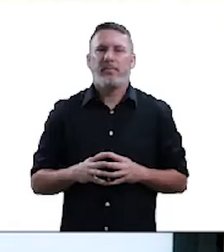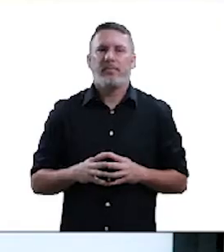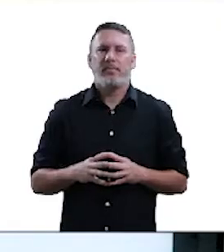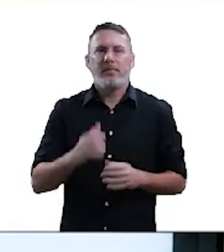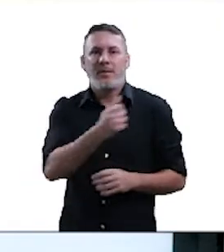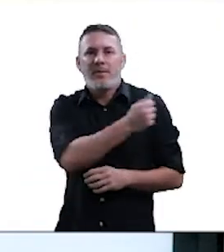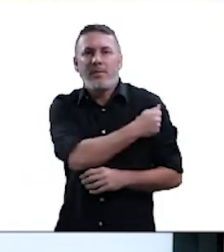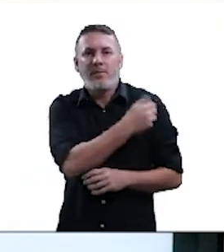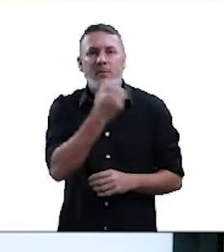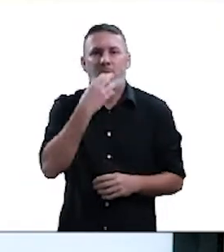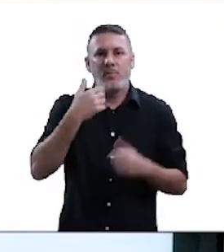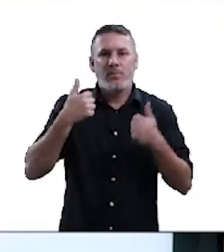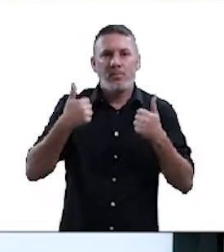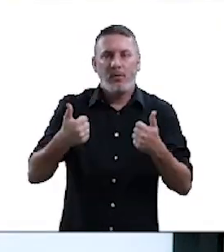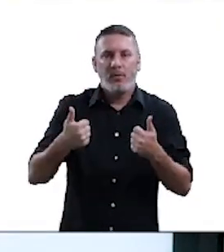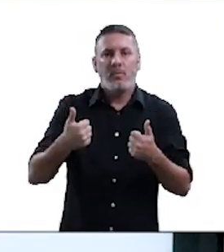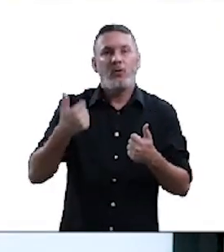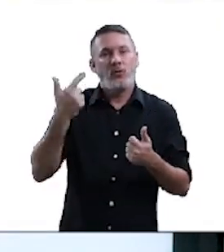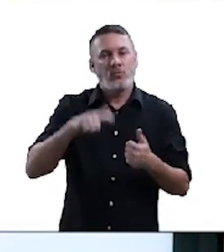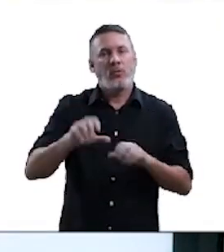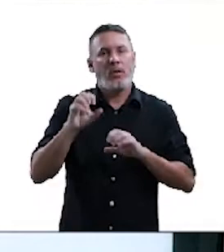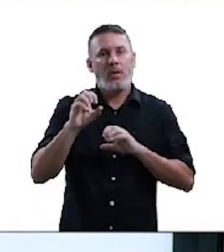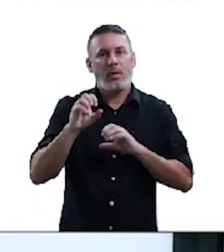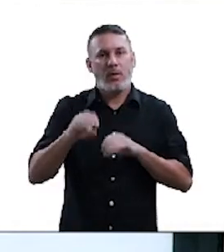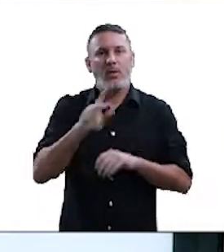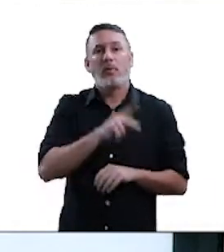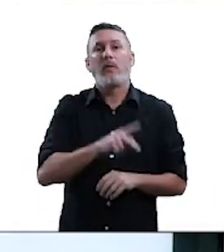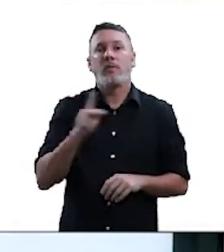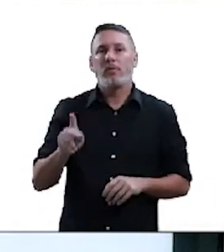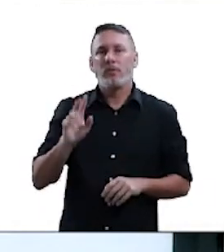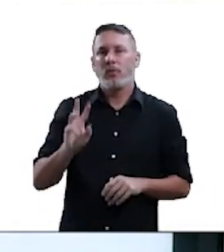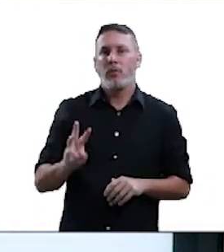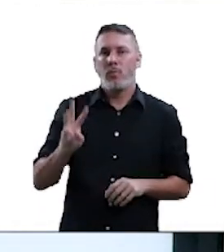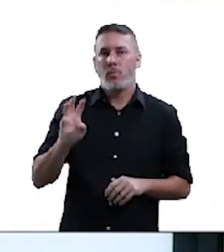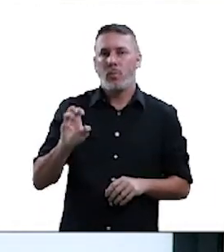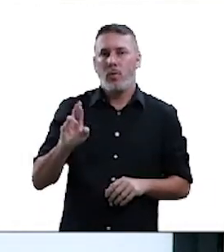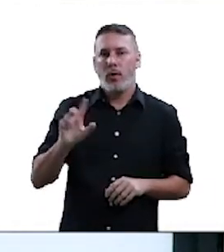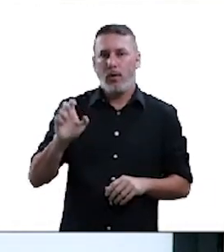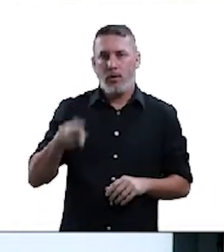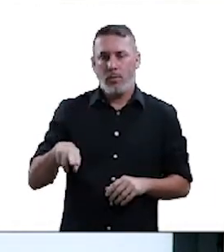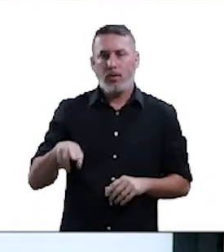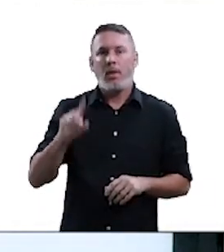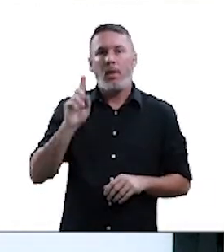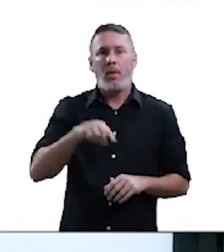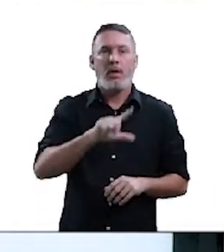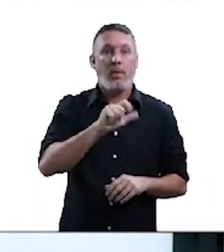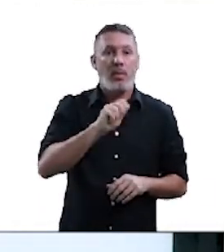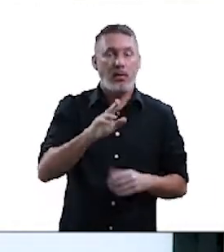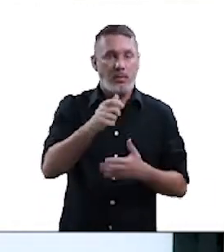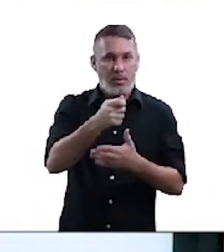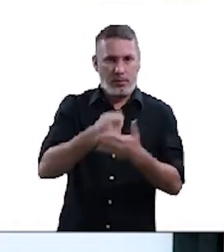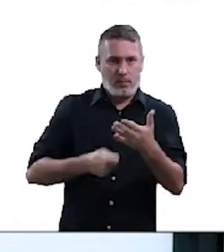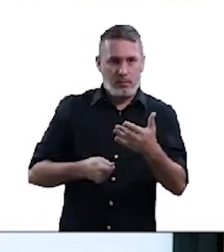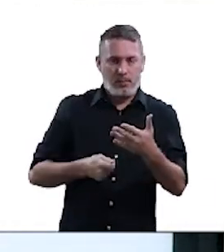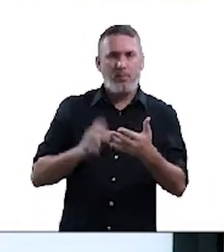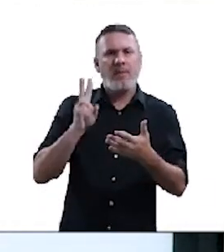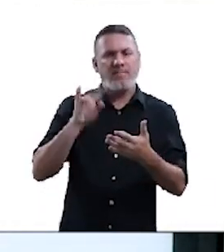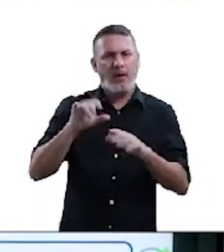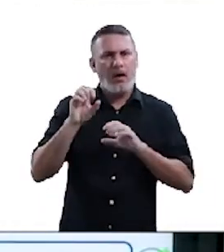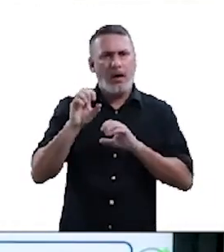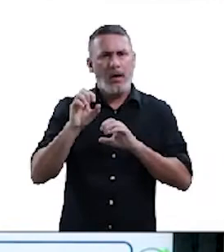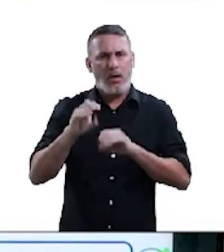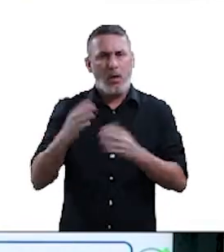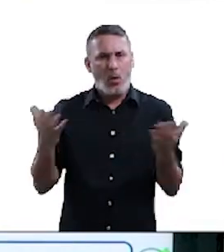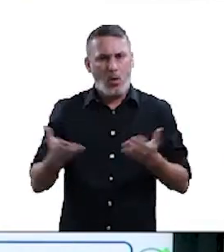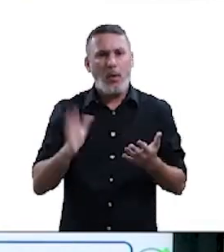Fala, meu aluno, tudo bem? Mais uma vez, professor Erlen aqui com o Laboratório de Redação. Antes de começar a aula de hoje,